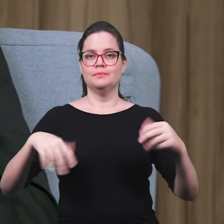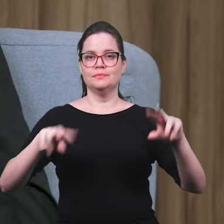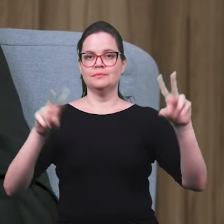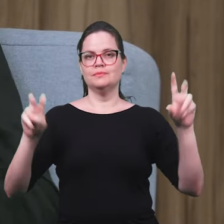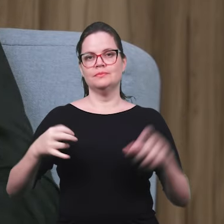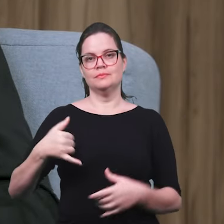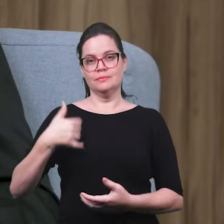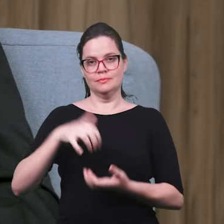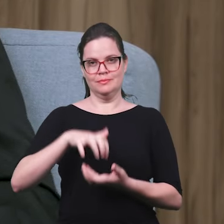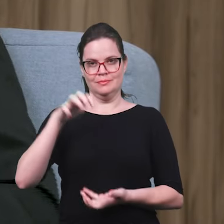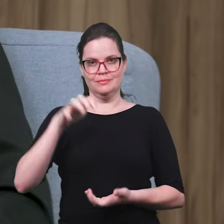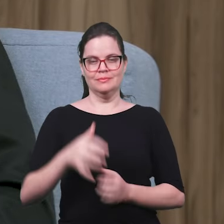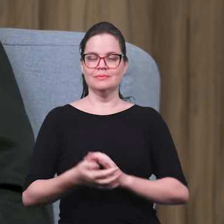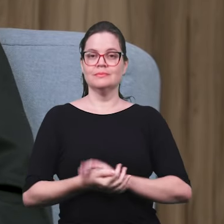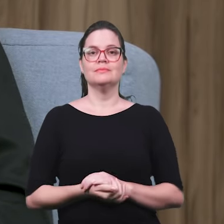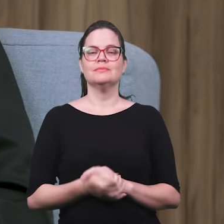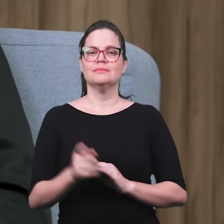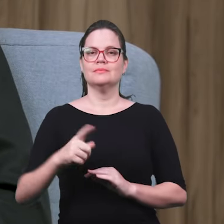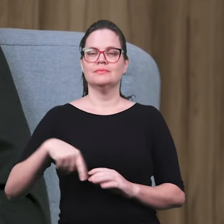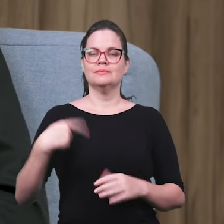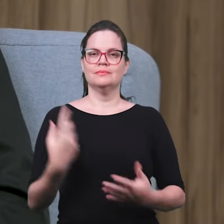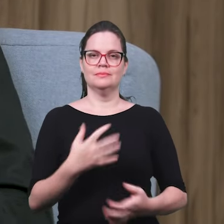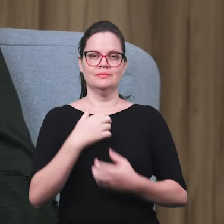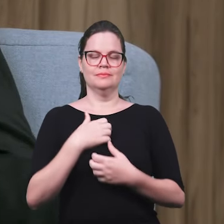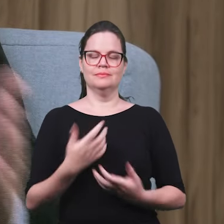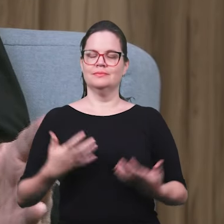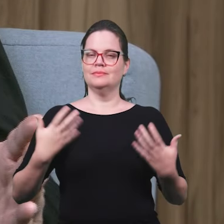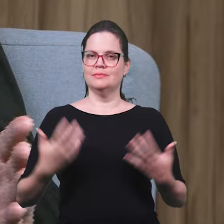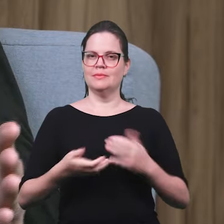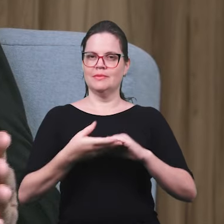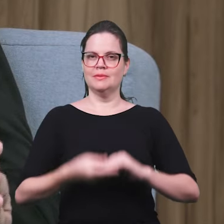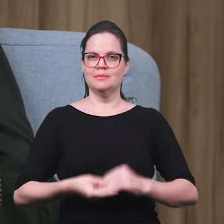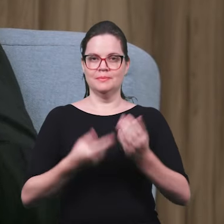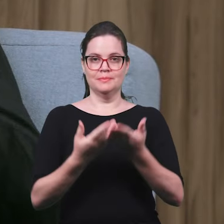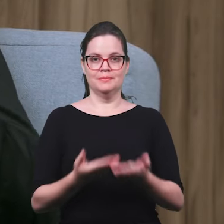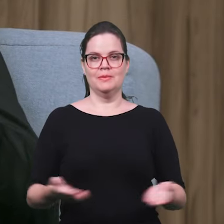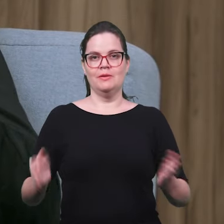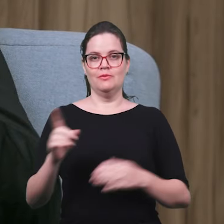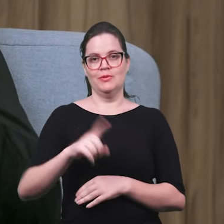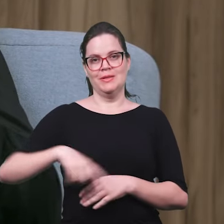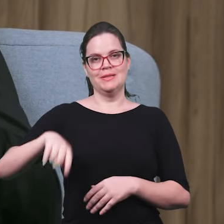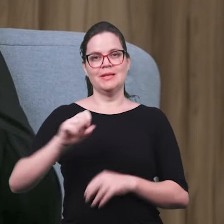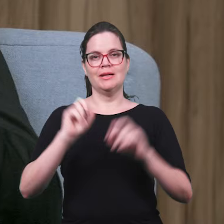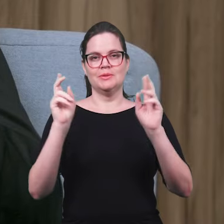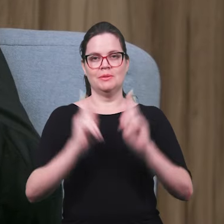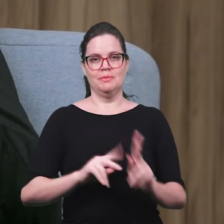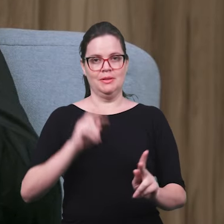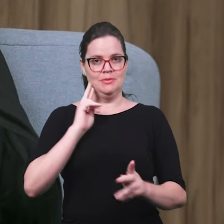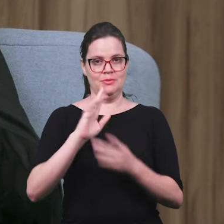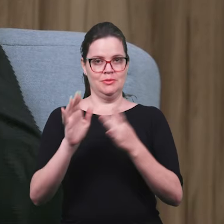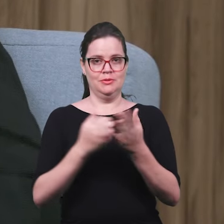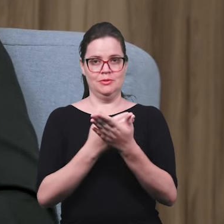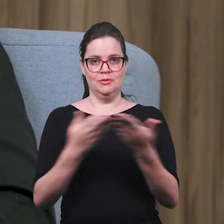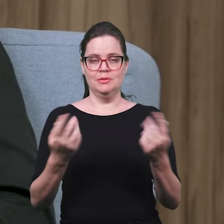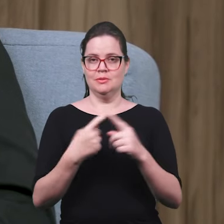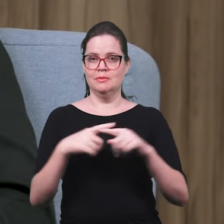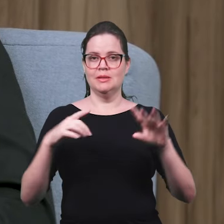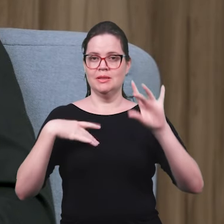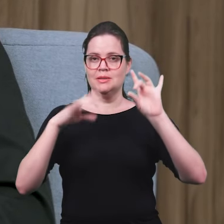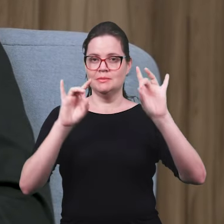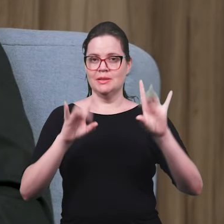e para o idoso. Com muita alegria nós queremos saudar a todos. Em especial nos dirigimos aqui àqueles que